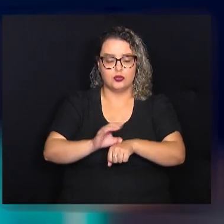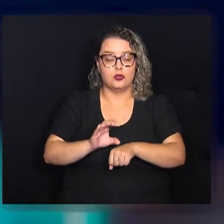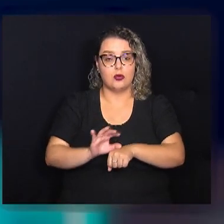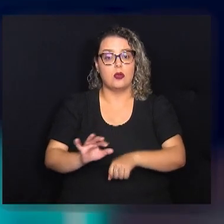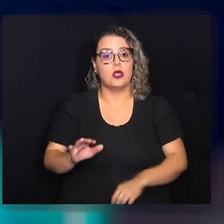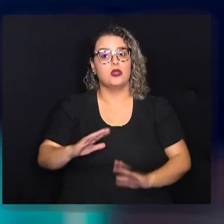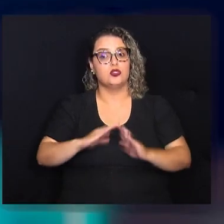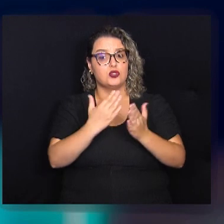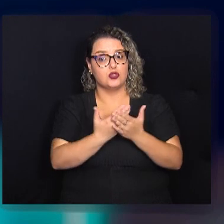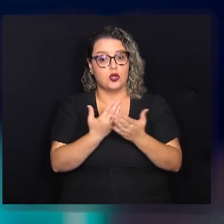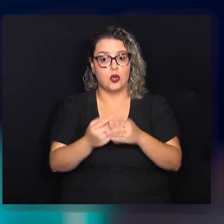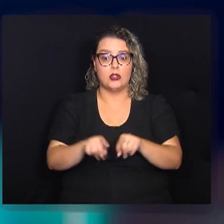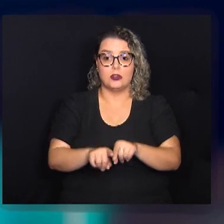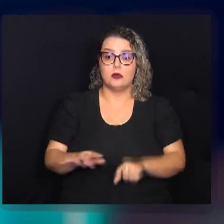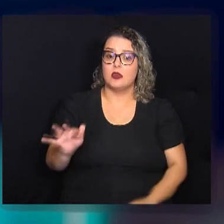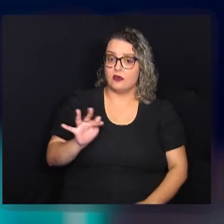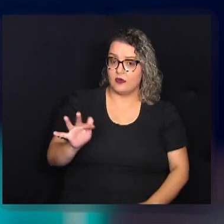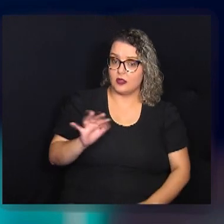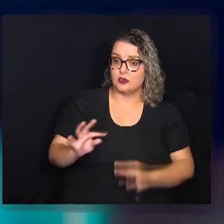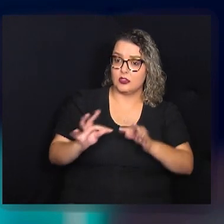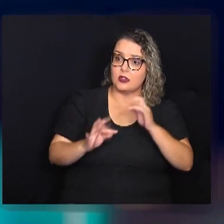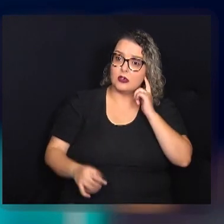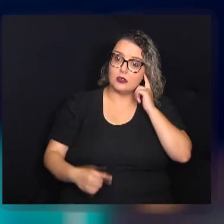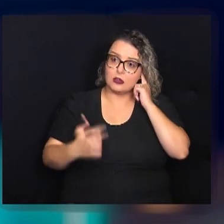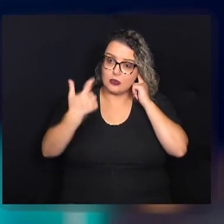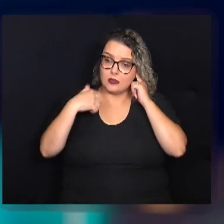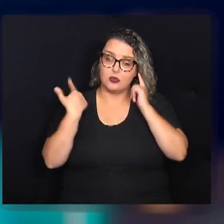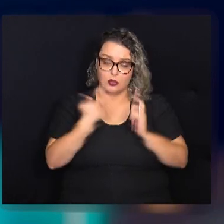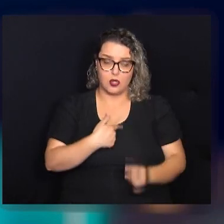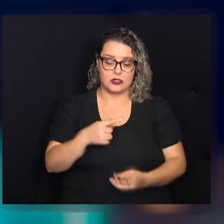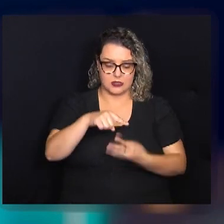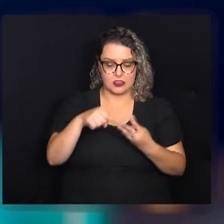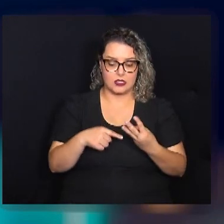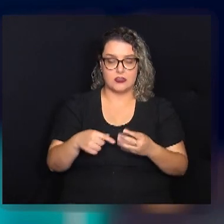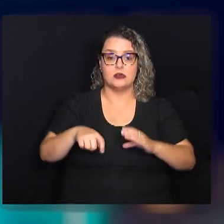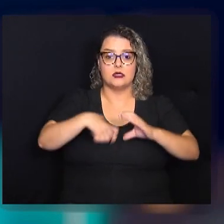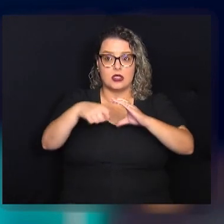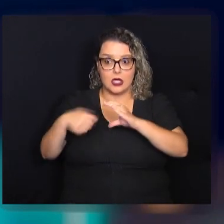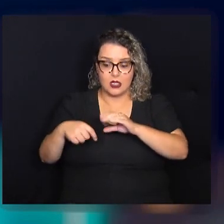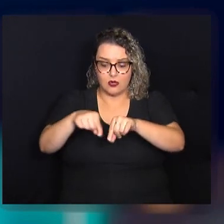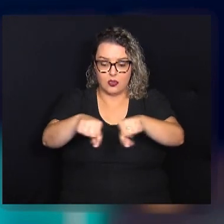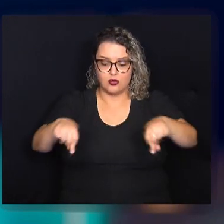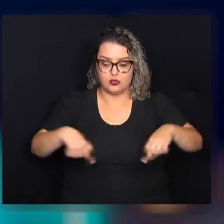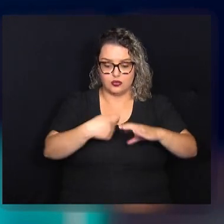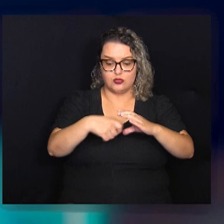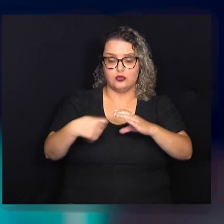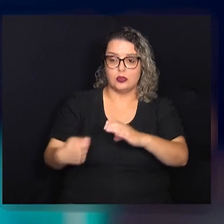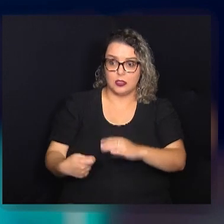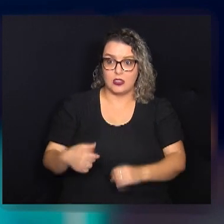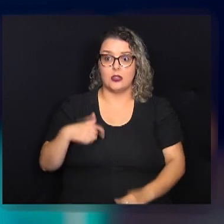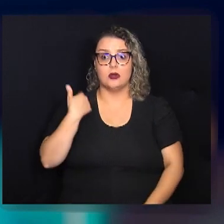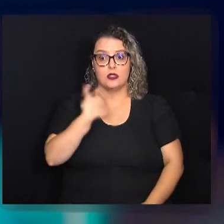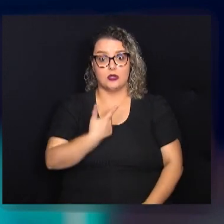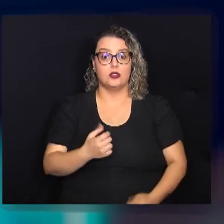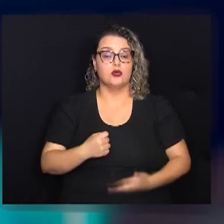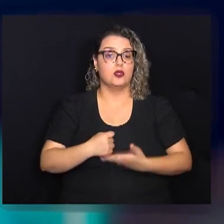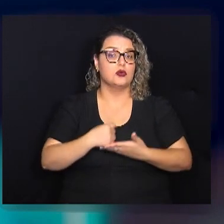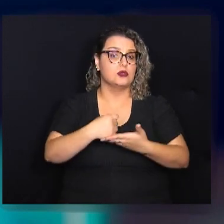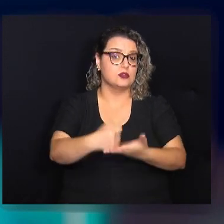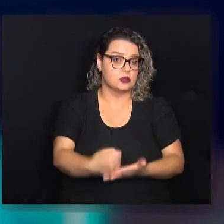drone já é uma profissão do futuro que chegou até nós. Também participaram do debate o